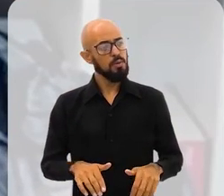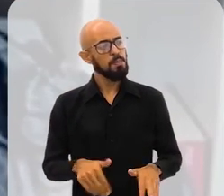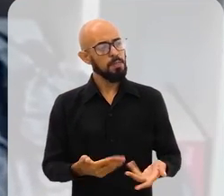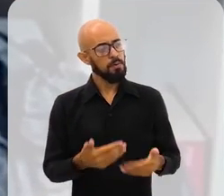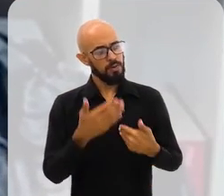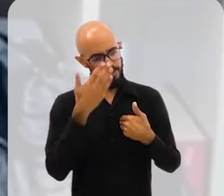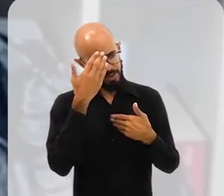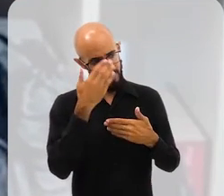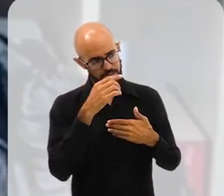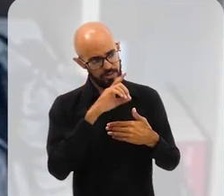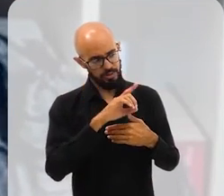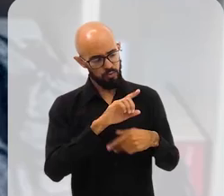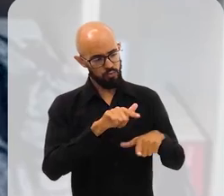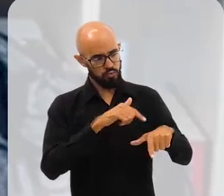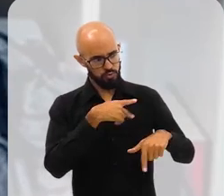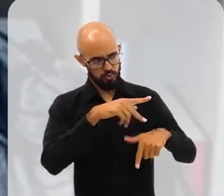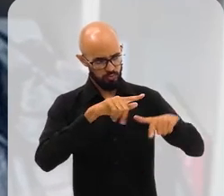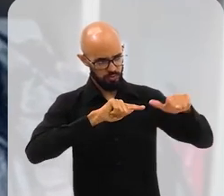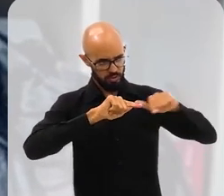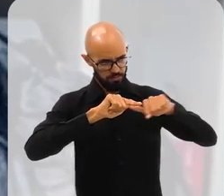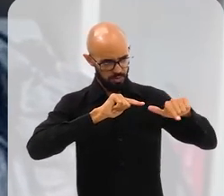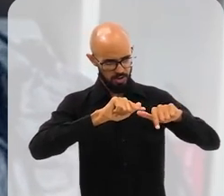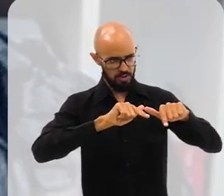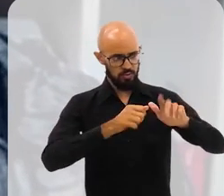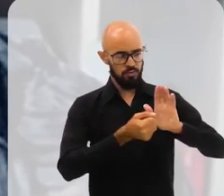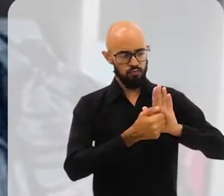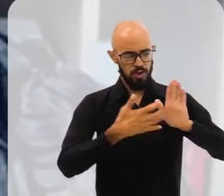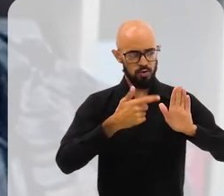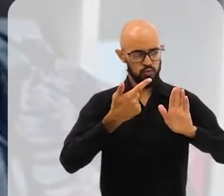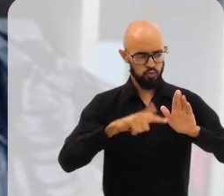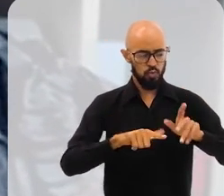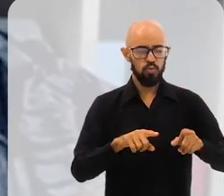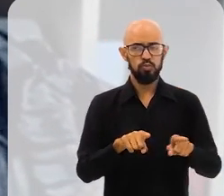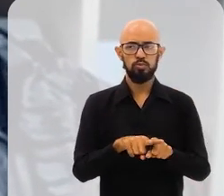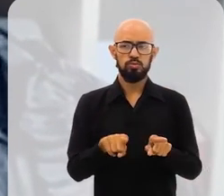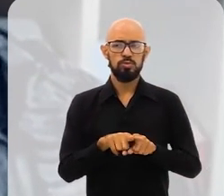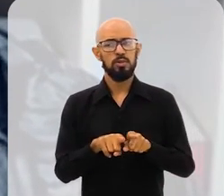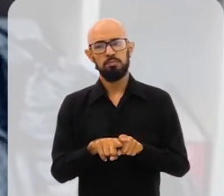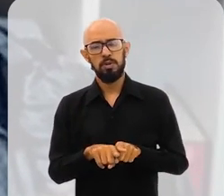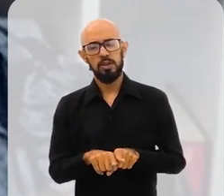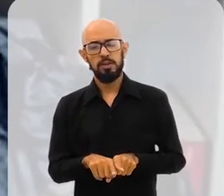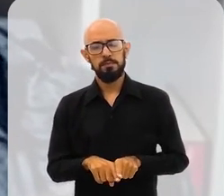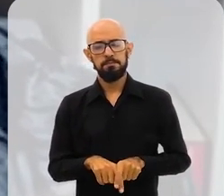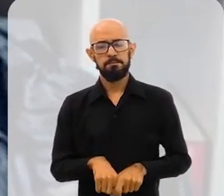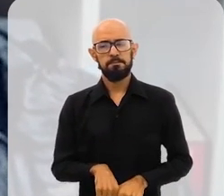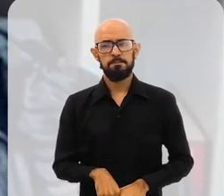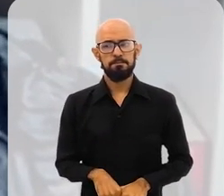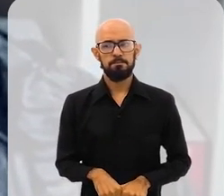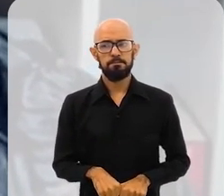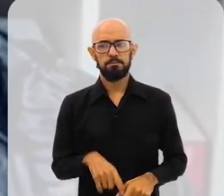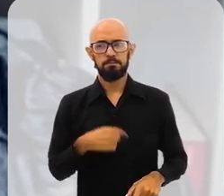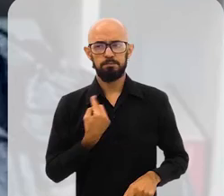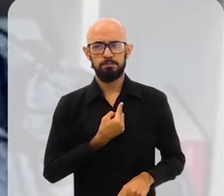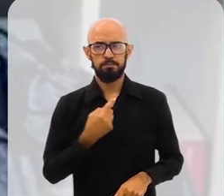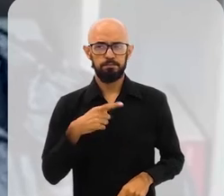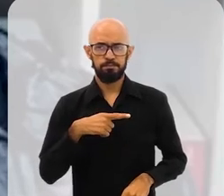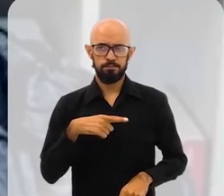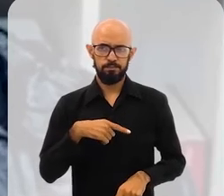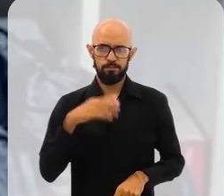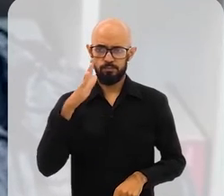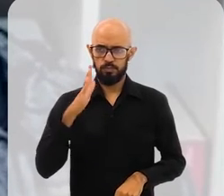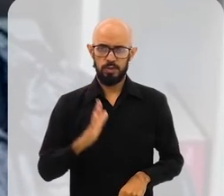graças a esse trabalho e tantos outros que estão o pé caminhando nessa mesma direção